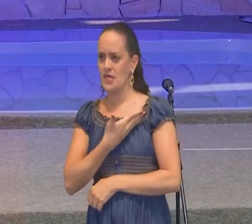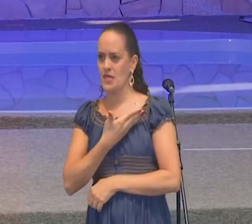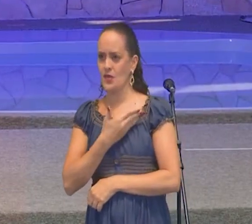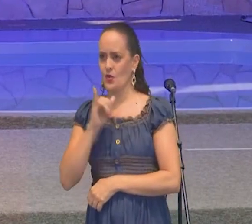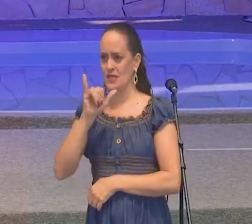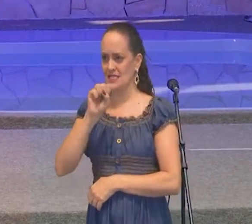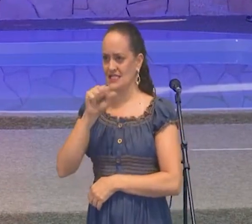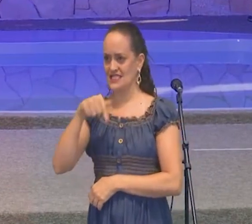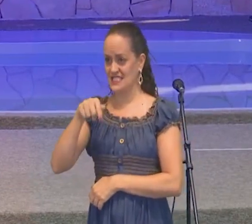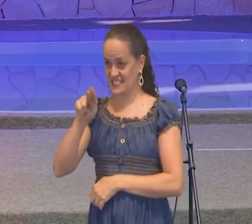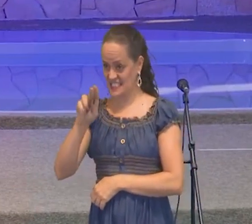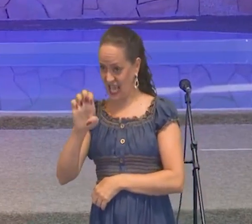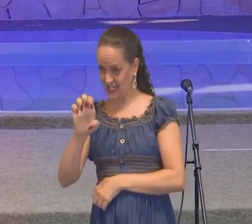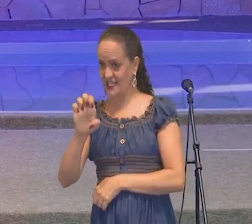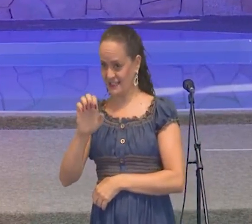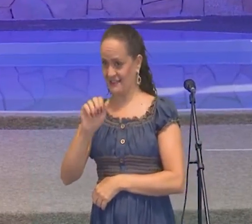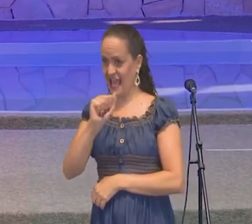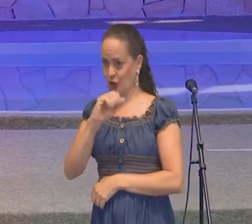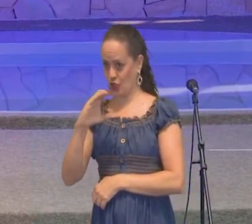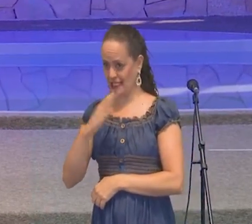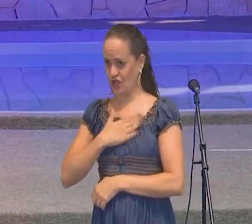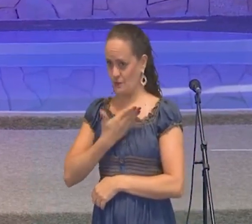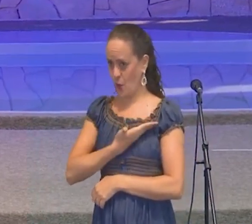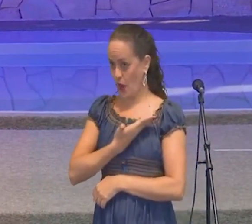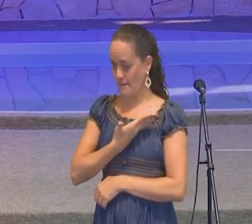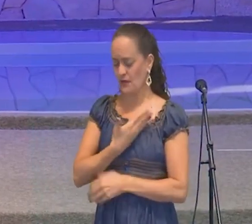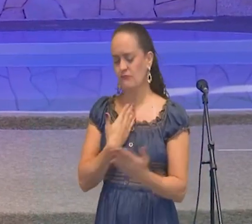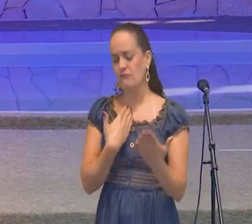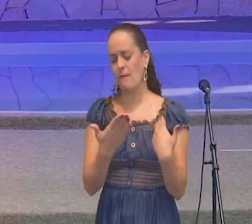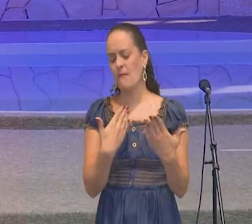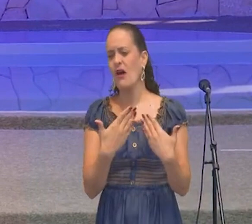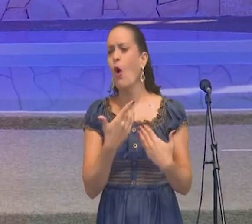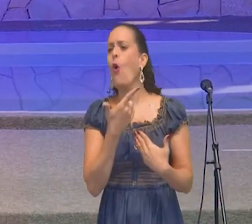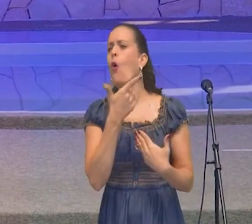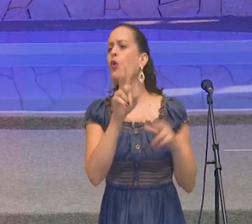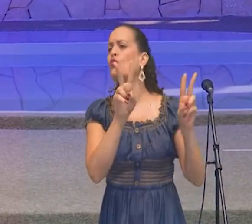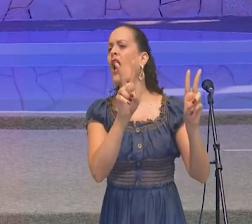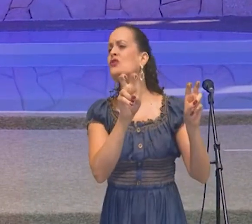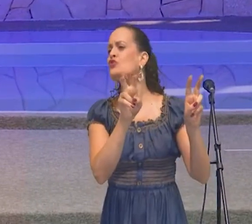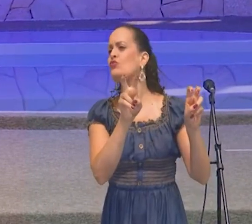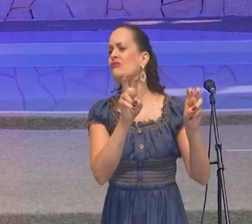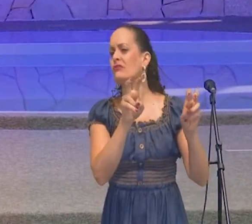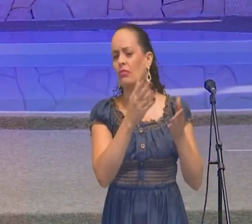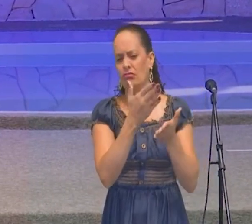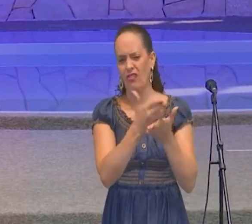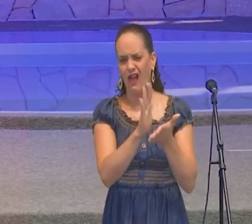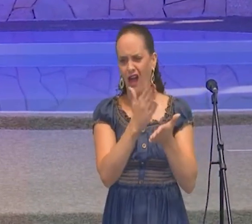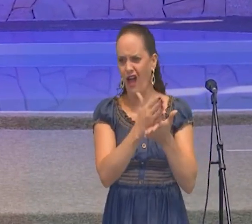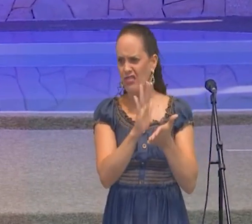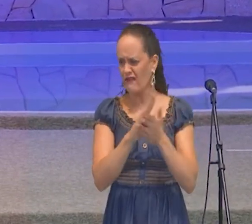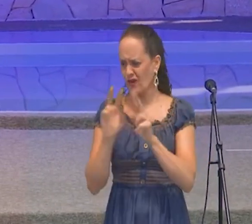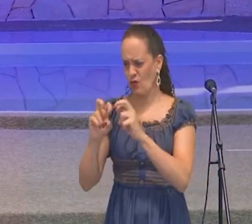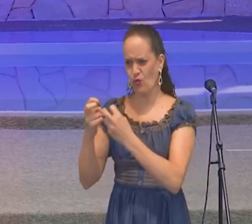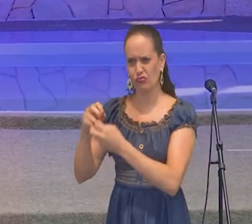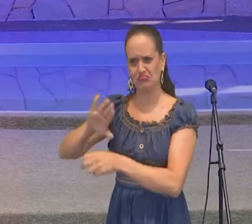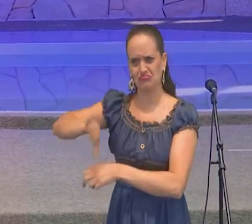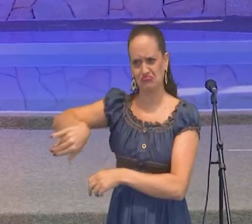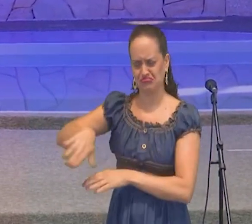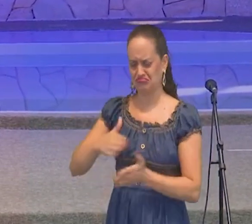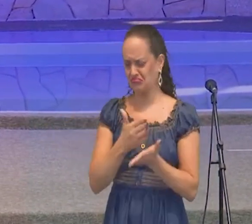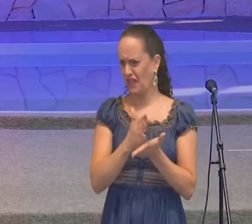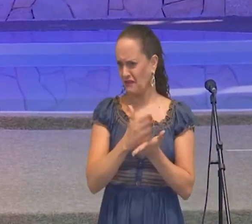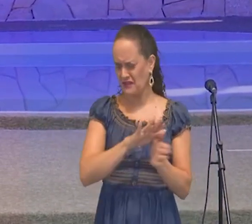um amigo meu de adolescência, e estávamos conversando sobre outras coisas que não tinham nada a ver com o culto, até